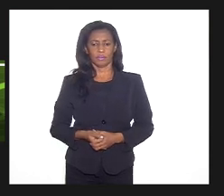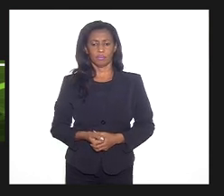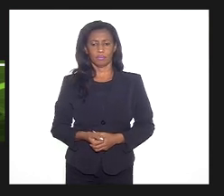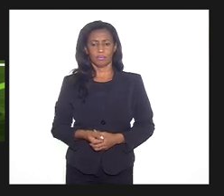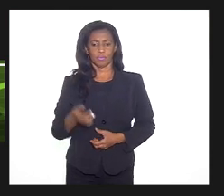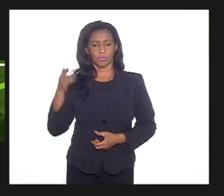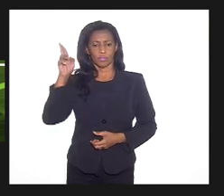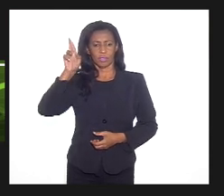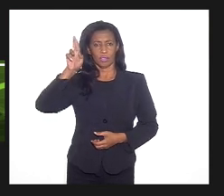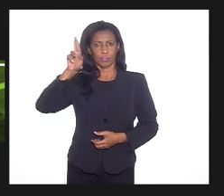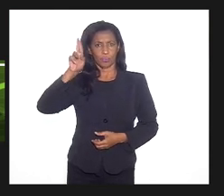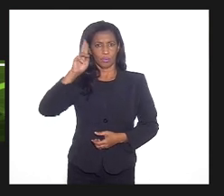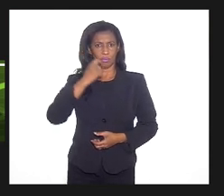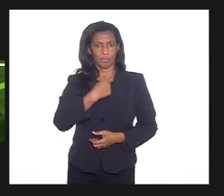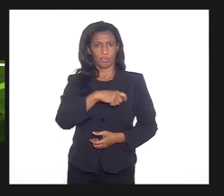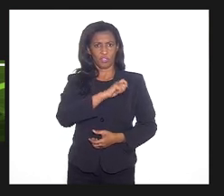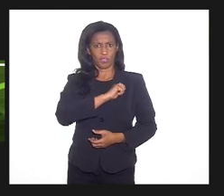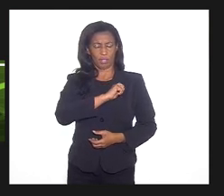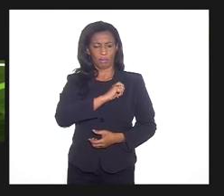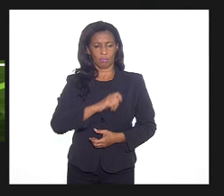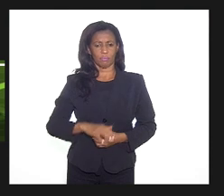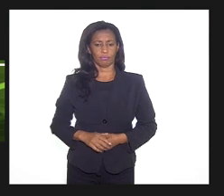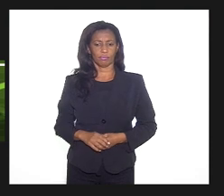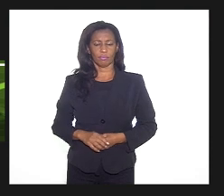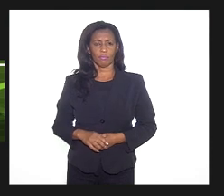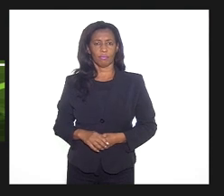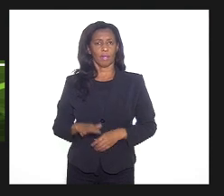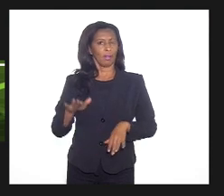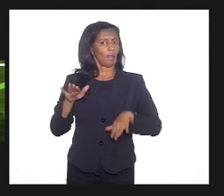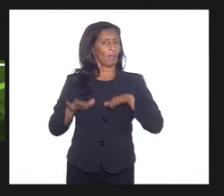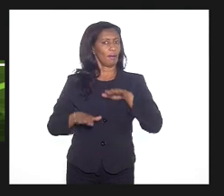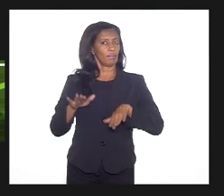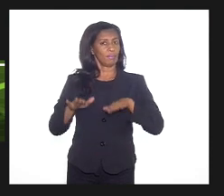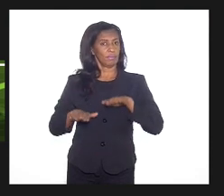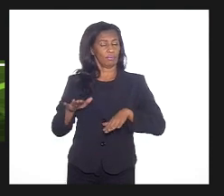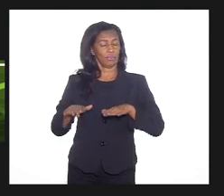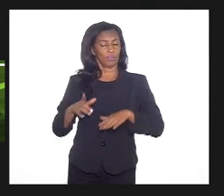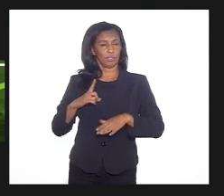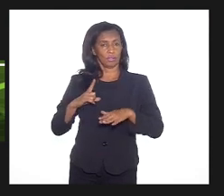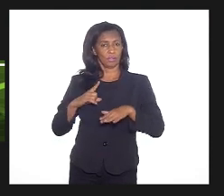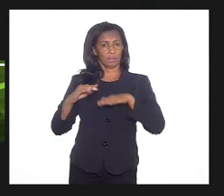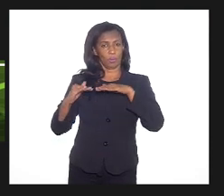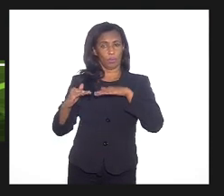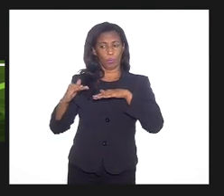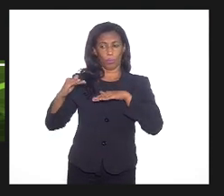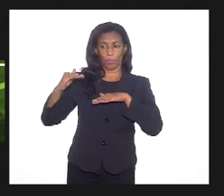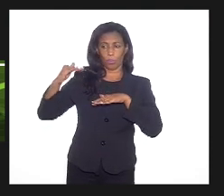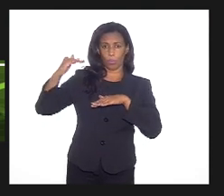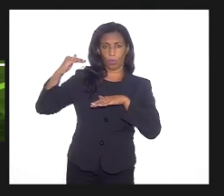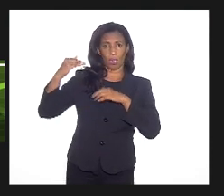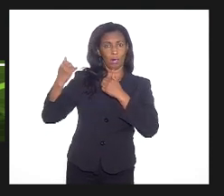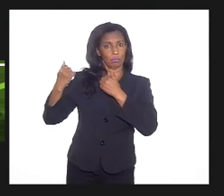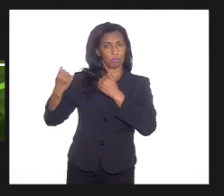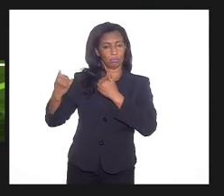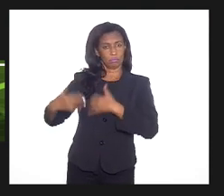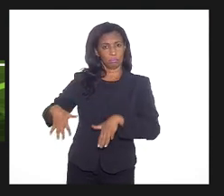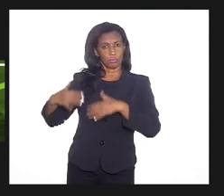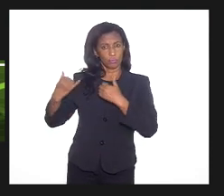de responsabilidade fiscal, à medida que ele, apesar de ter um crescimento nas despesas